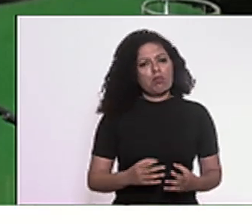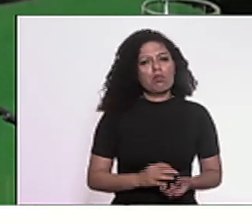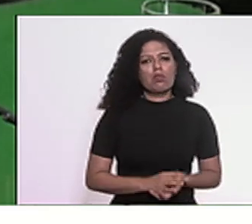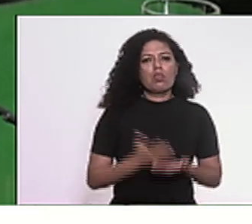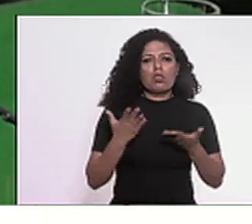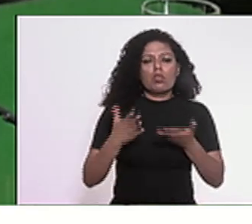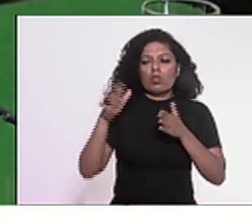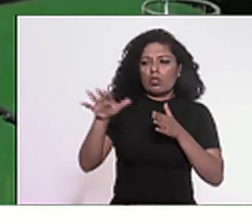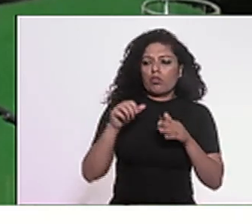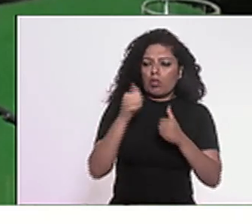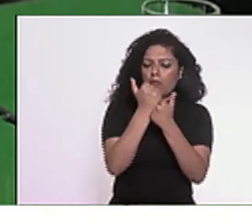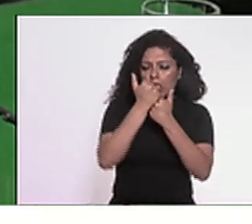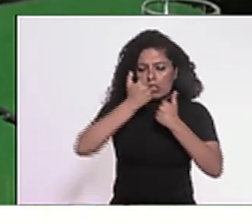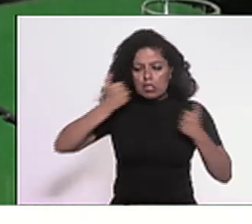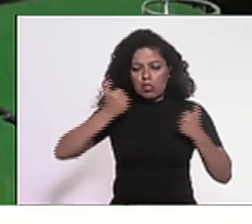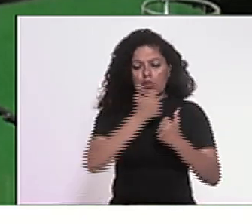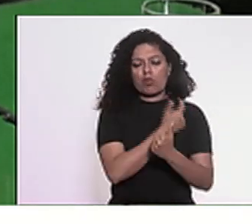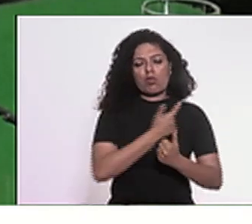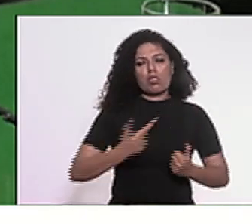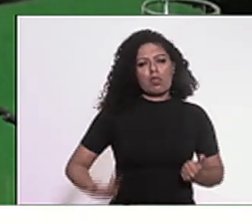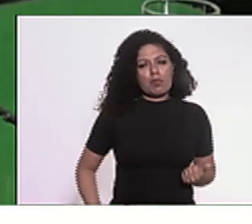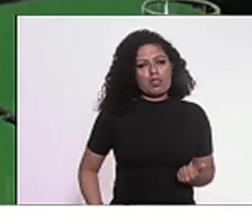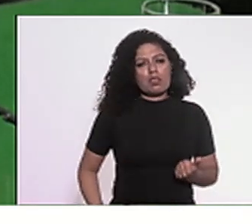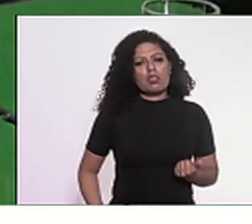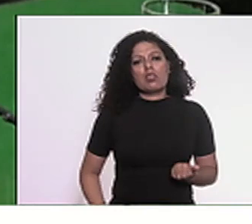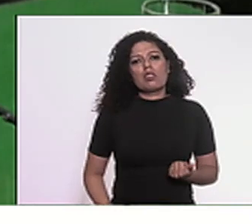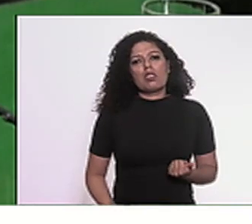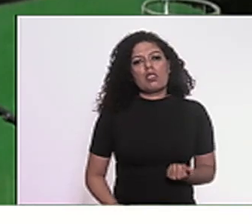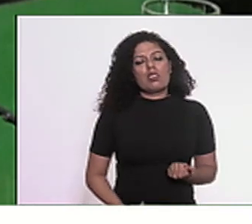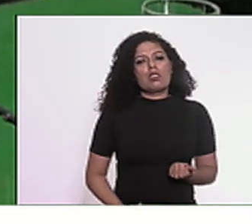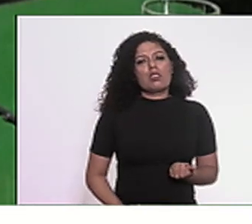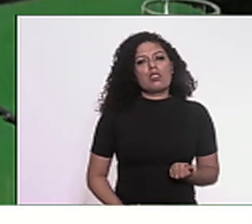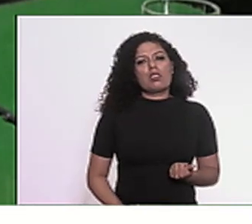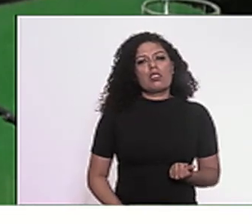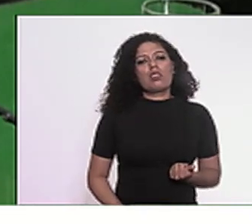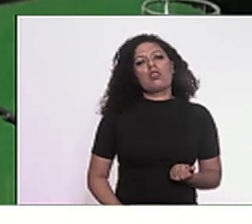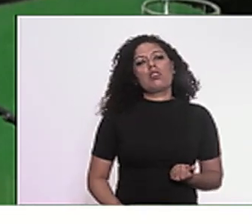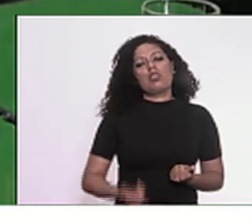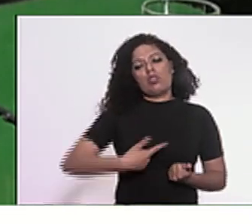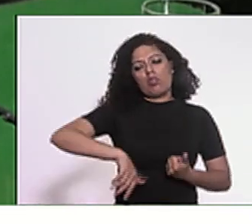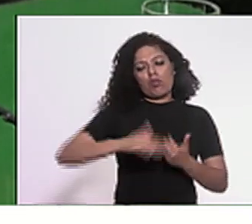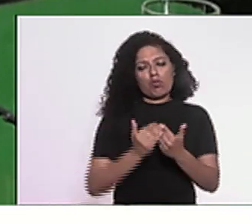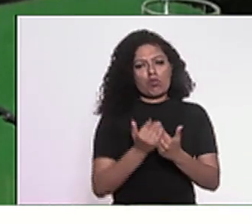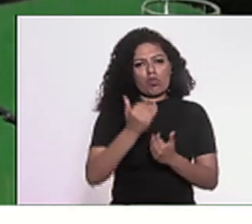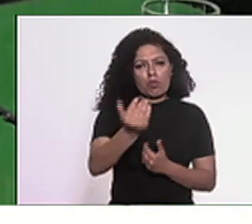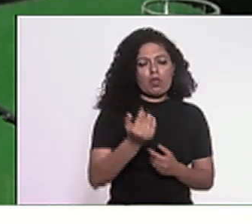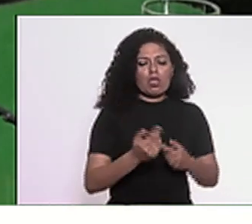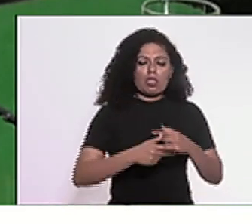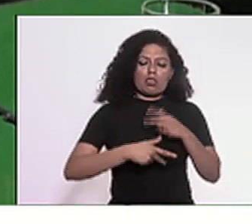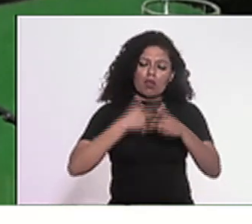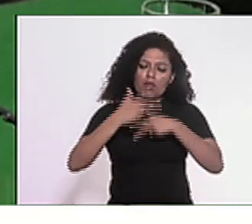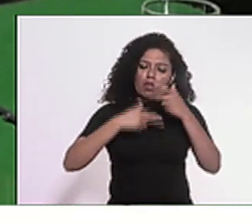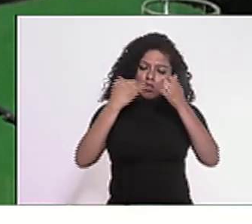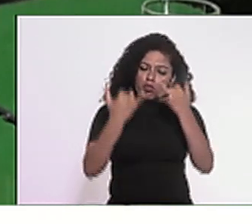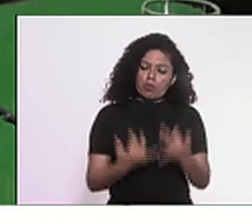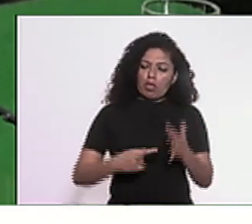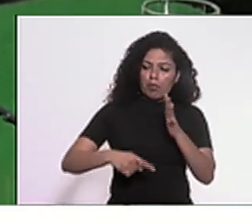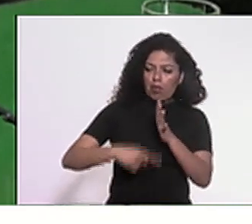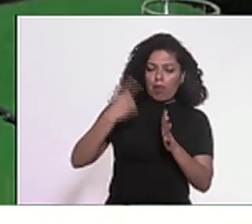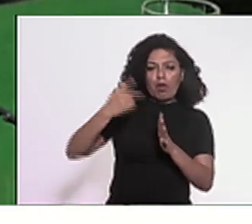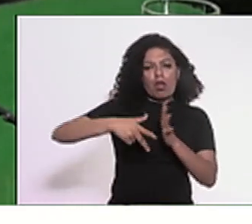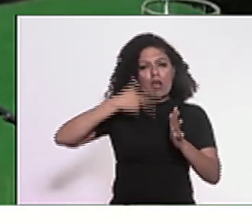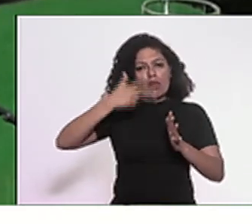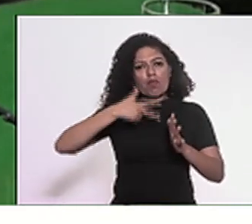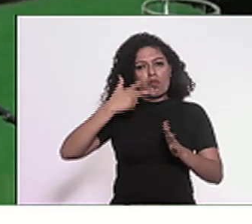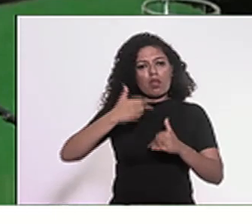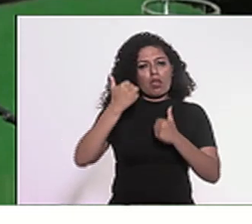aqui chamar a assessoria da presidência para que a gente comece aqui a fazer uso da palavra. Eu vou passar primeiro